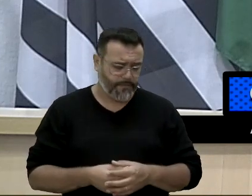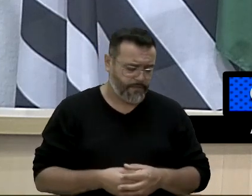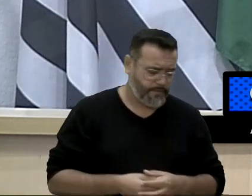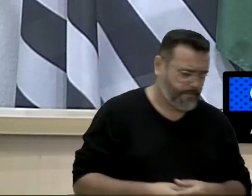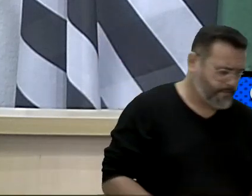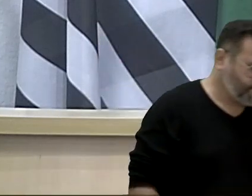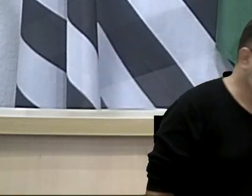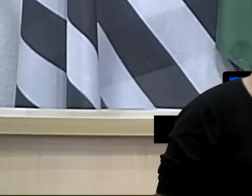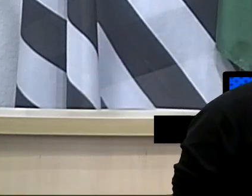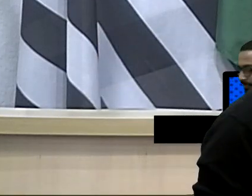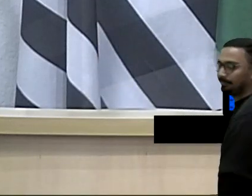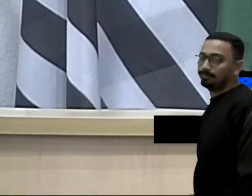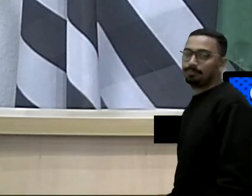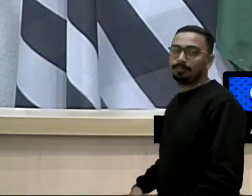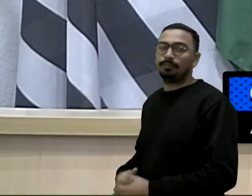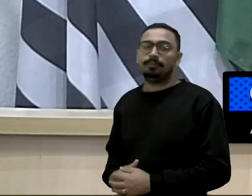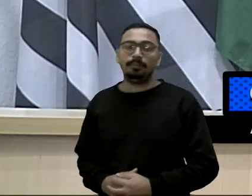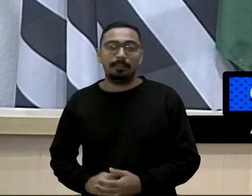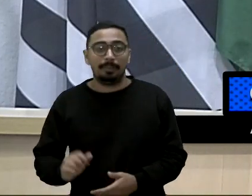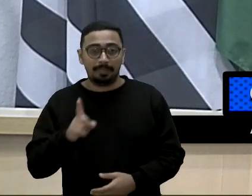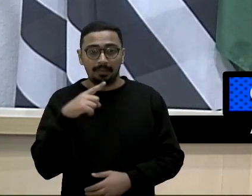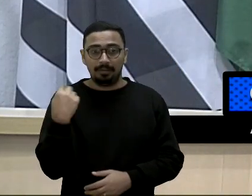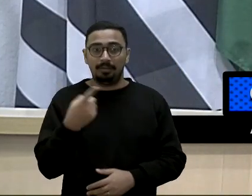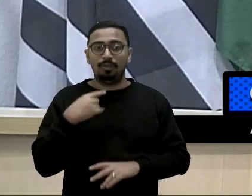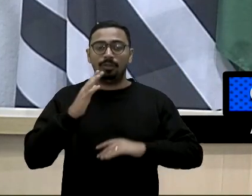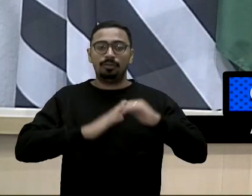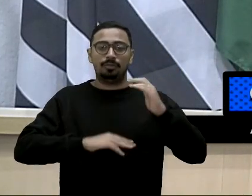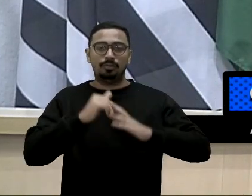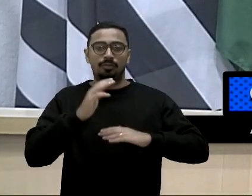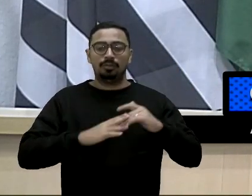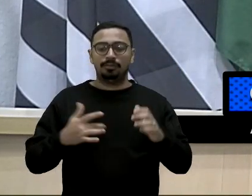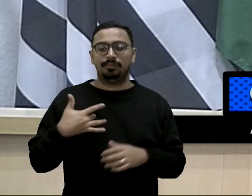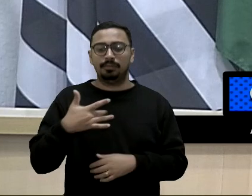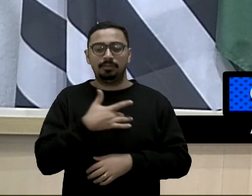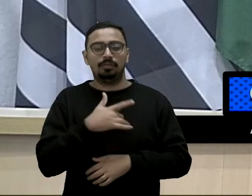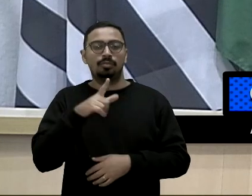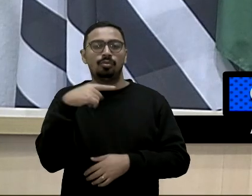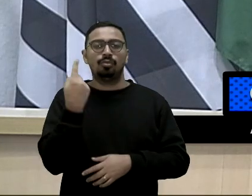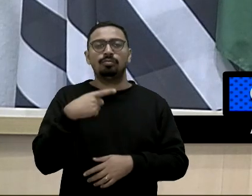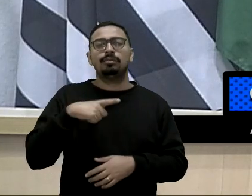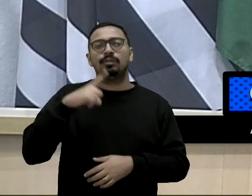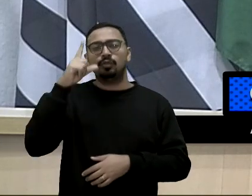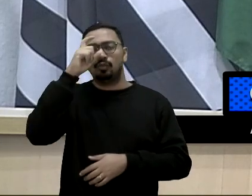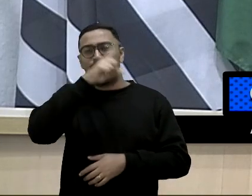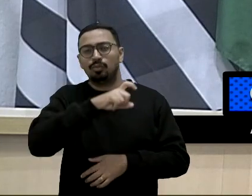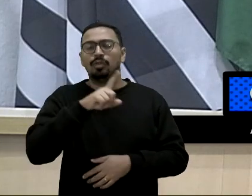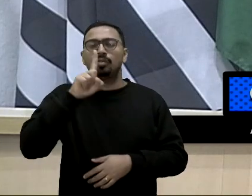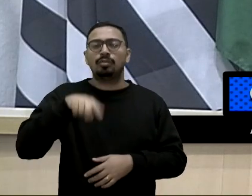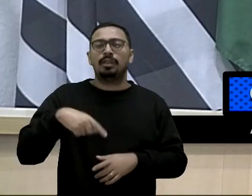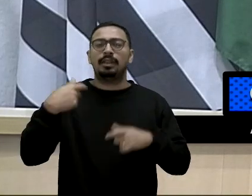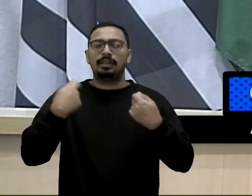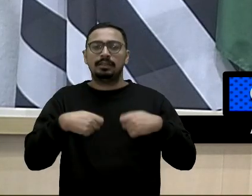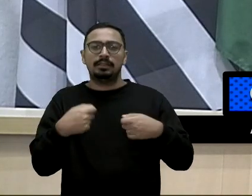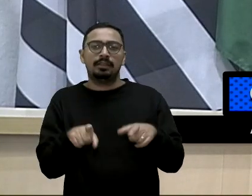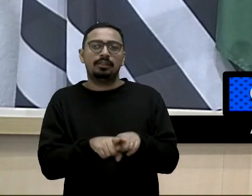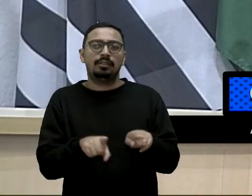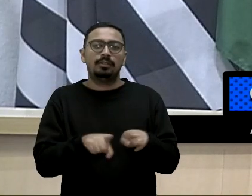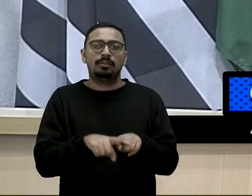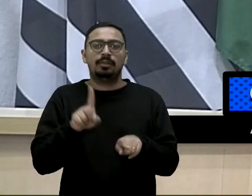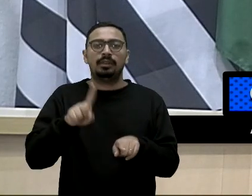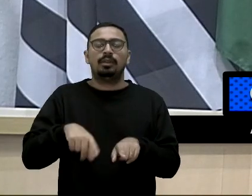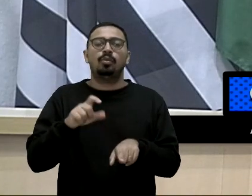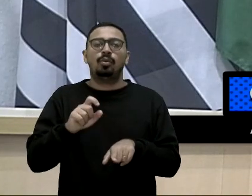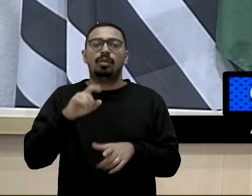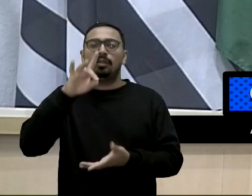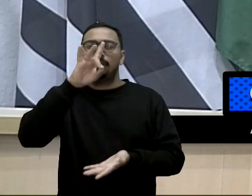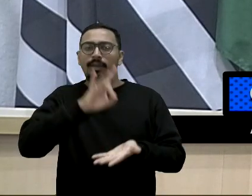nós, profissionais da saúde, a gente tem a dificuldade, né, na abordagem do que é necessário ou não para ela, o que é real ou